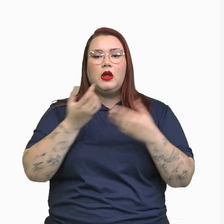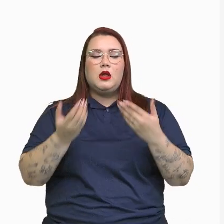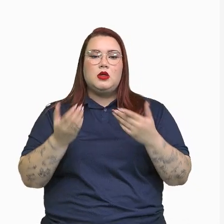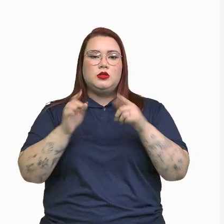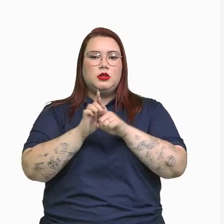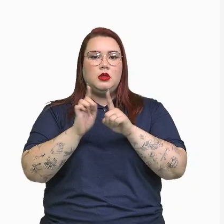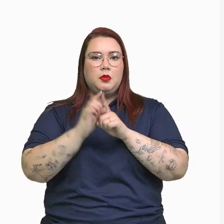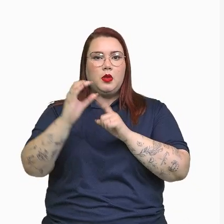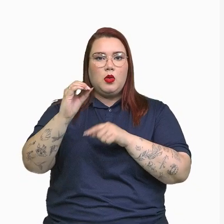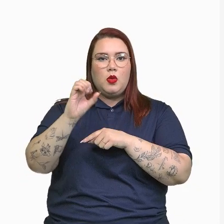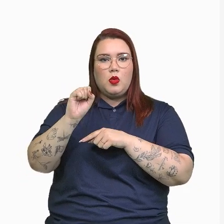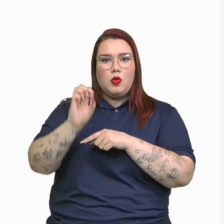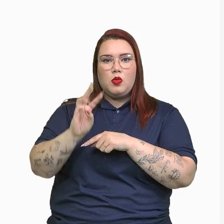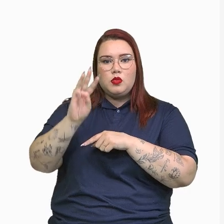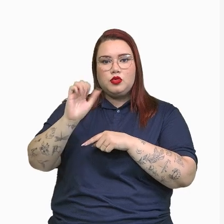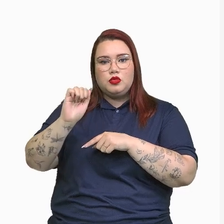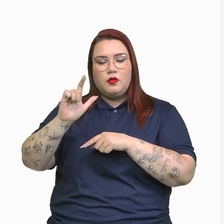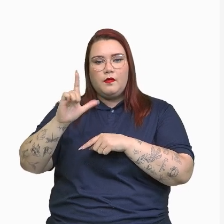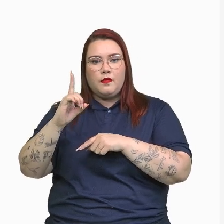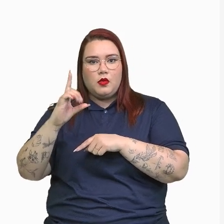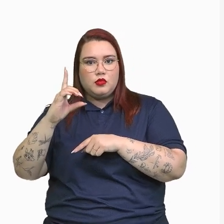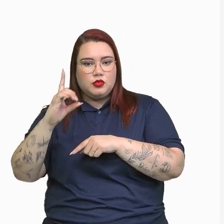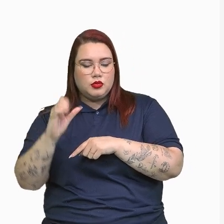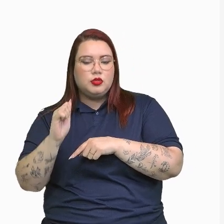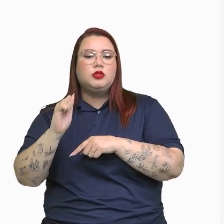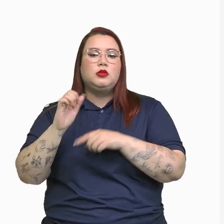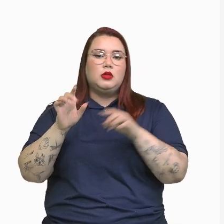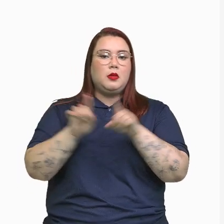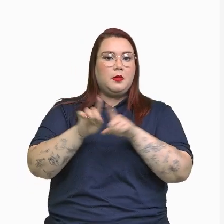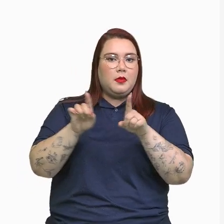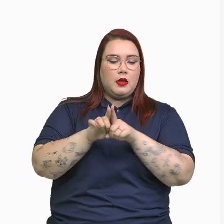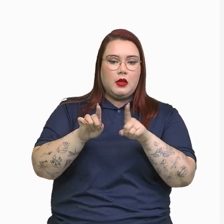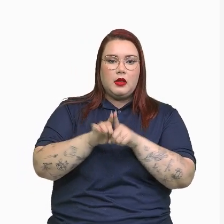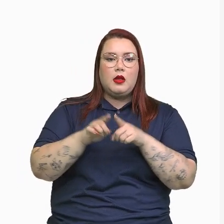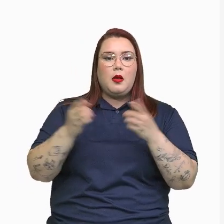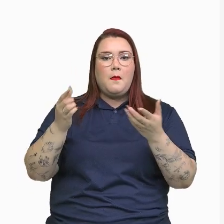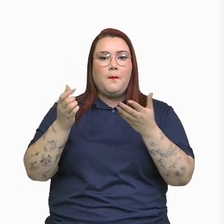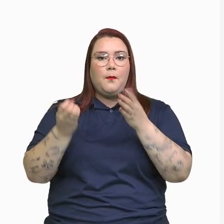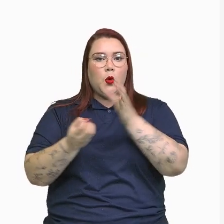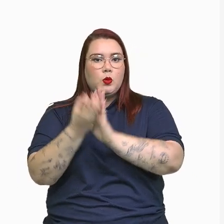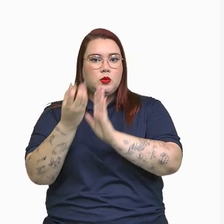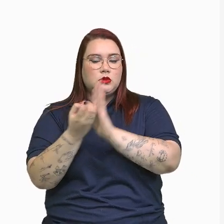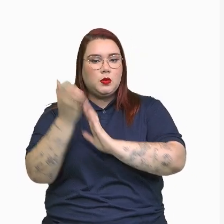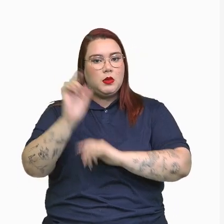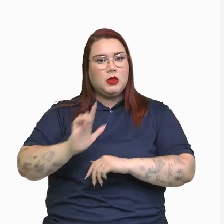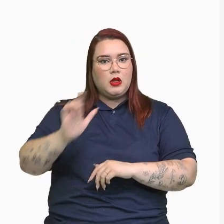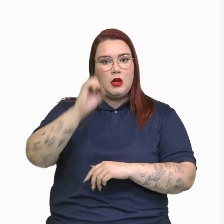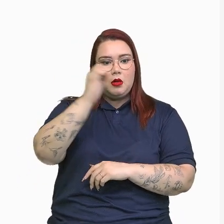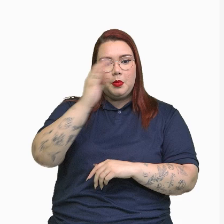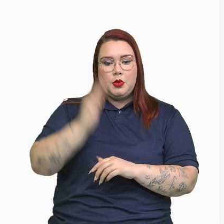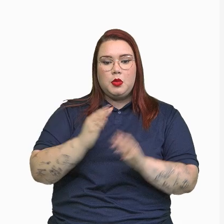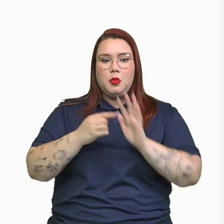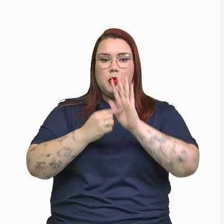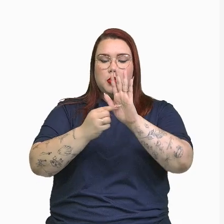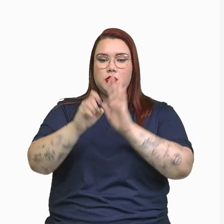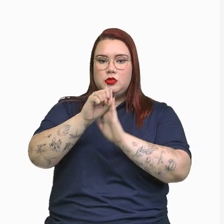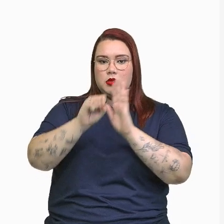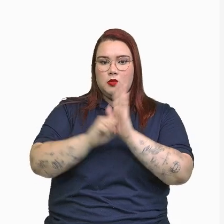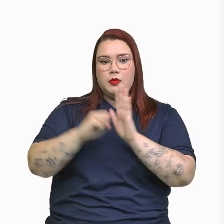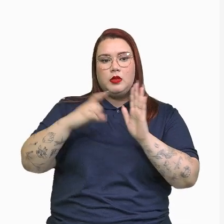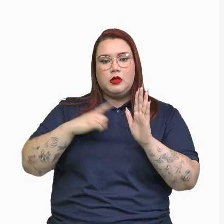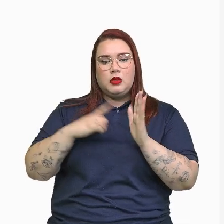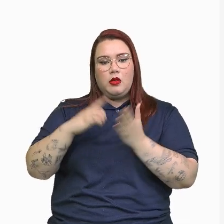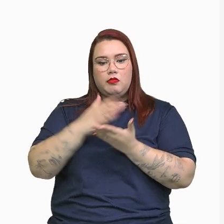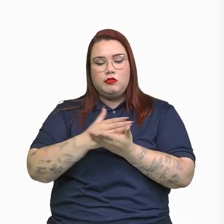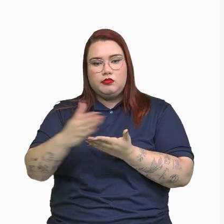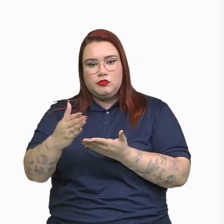trazer o povo, ou seja, a produção literária brasileira para o século, certo? Que estava vigente